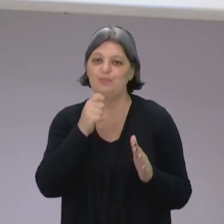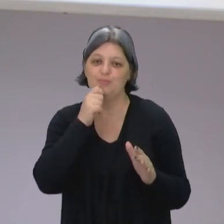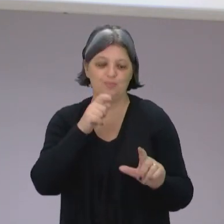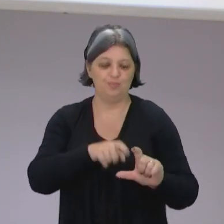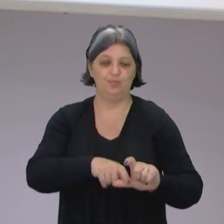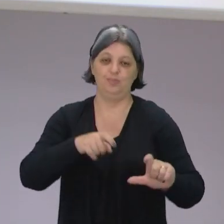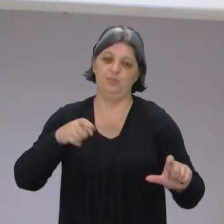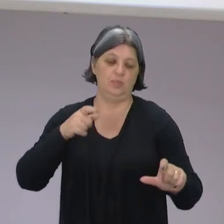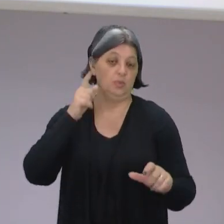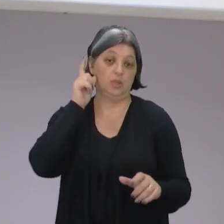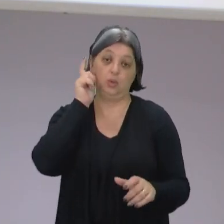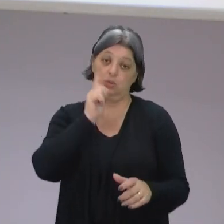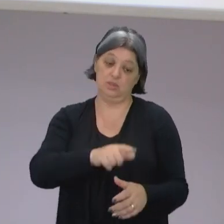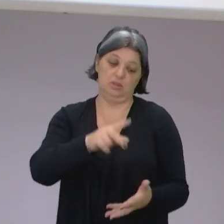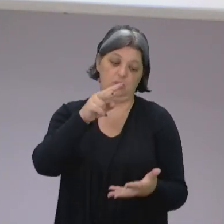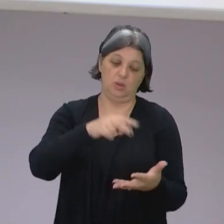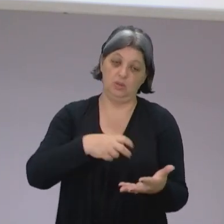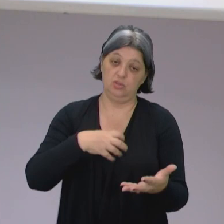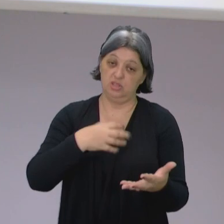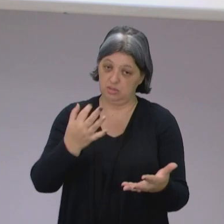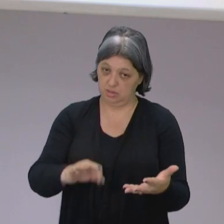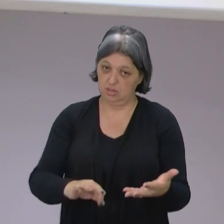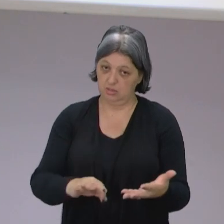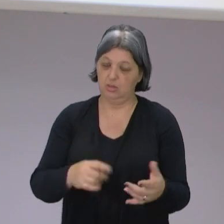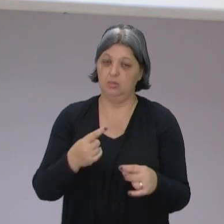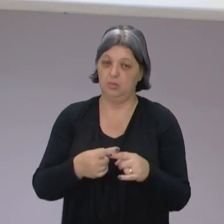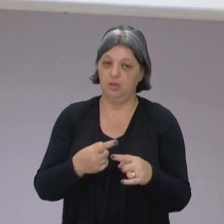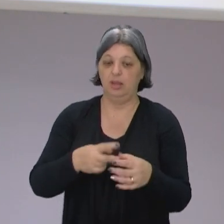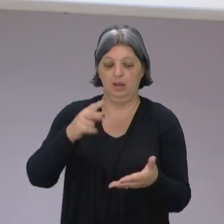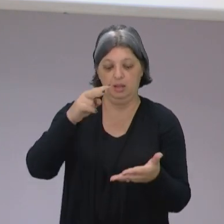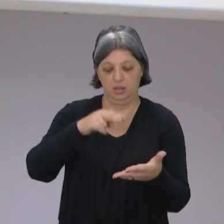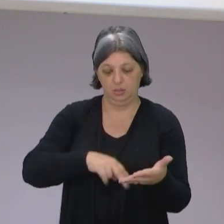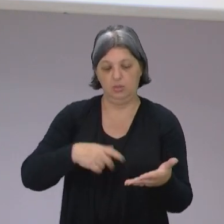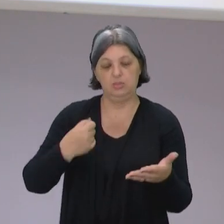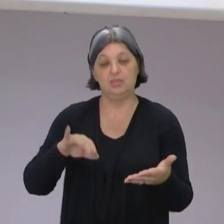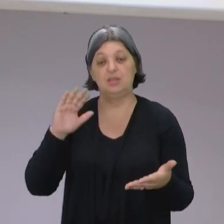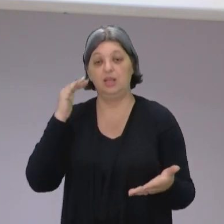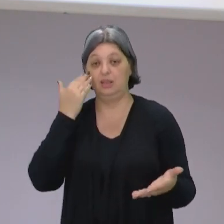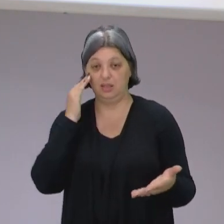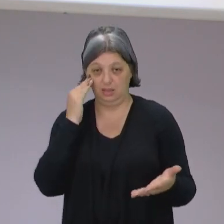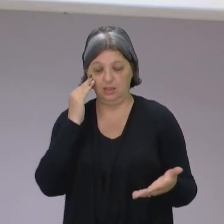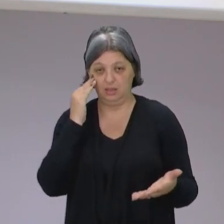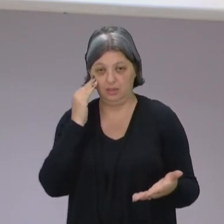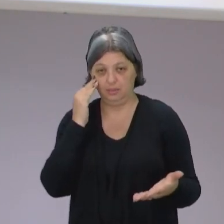ler da forma correta, porque a leitura ela tem que entender não só aquilo que está sendo